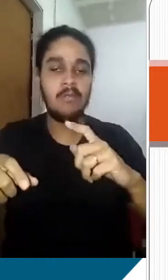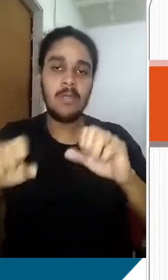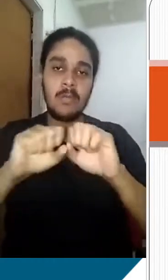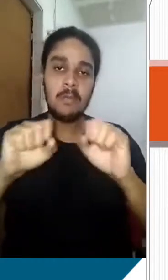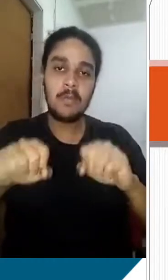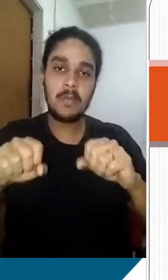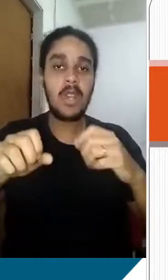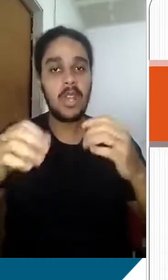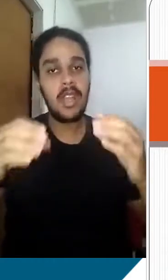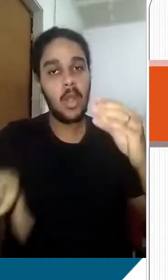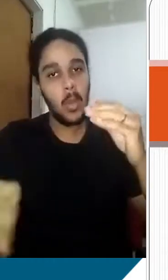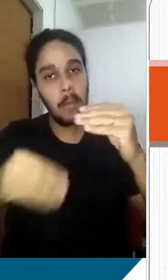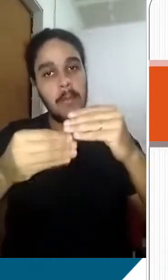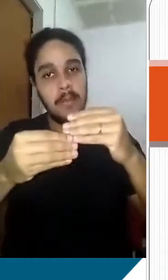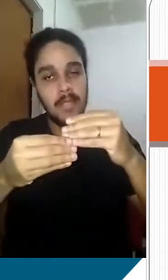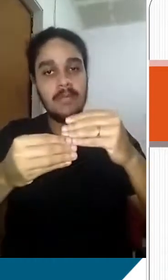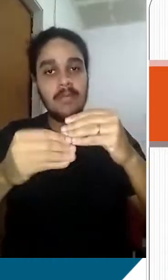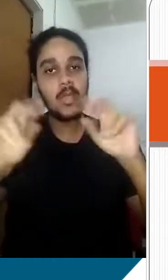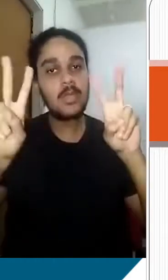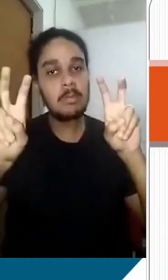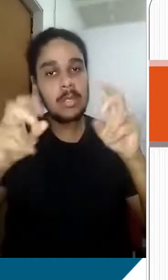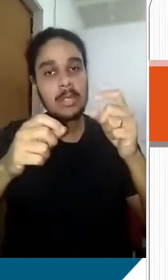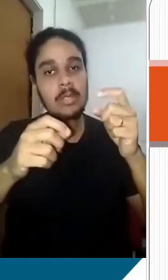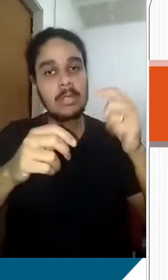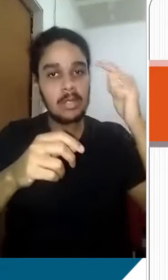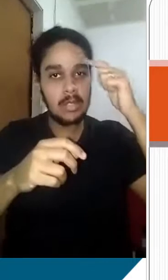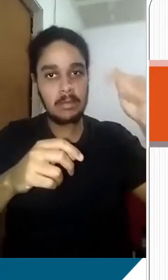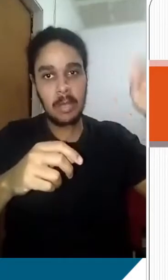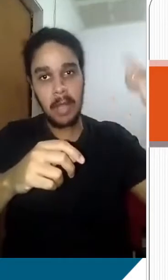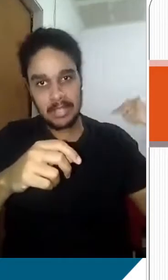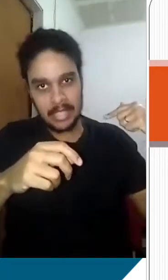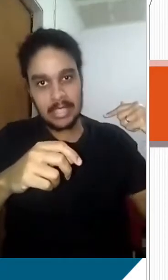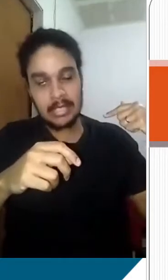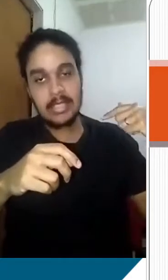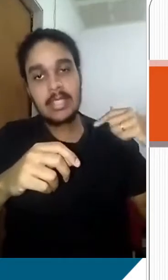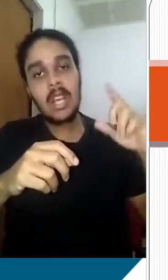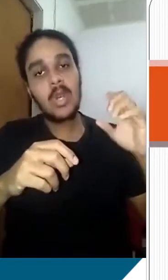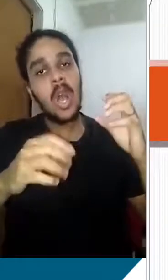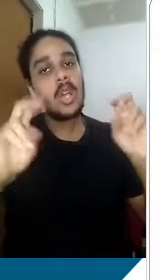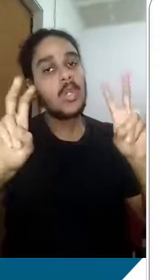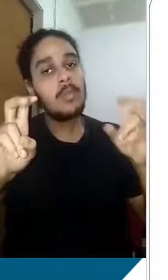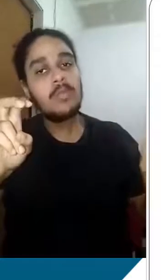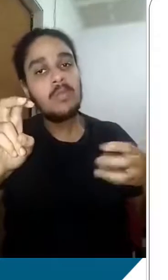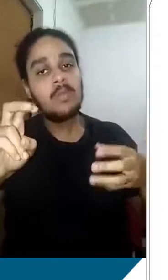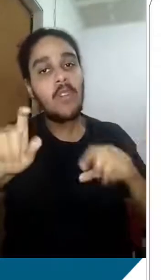forma complementa o tema da semana passada, sobre a modernização da agricultura.